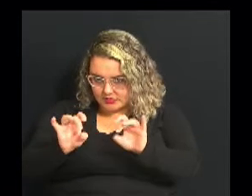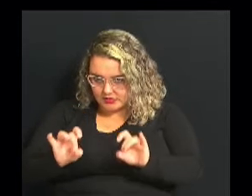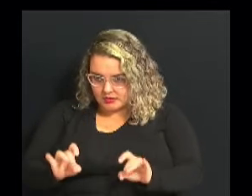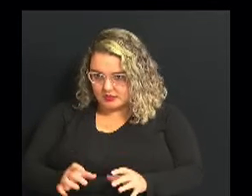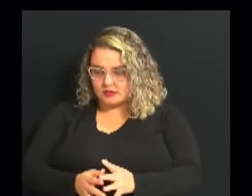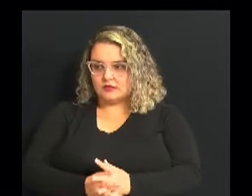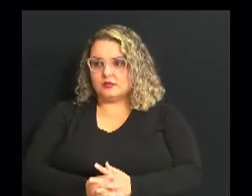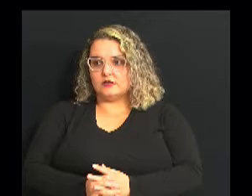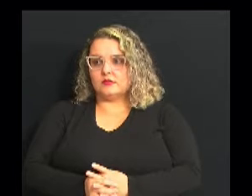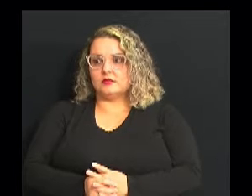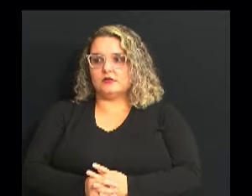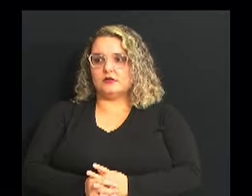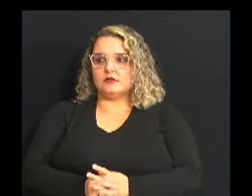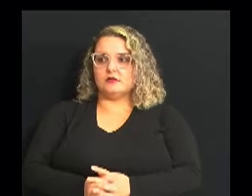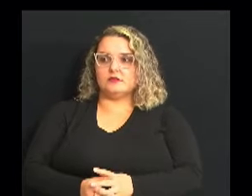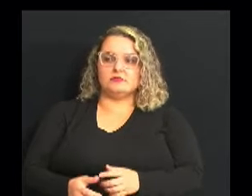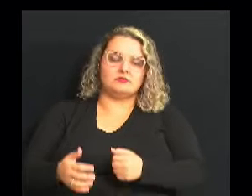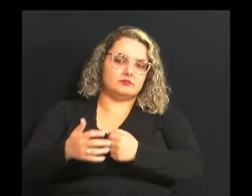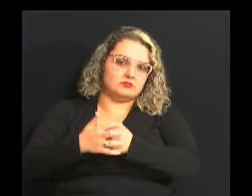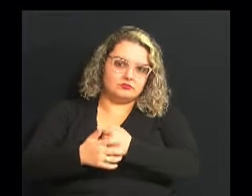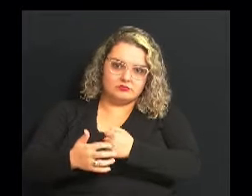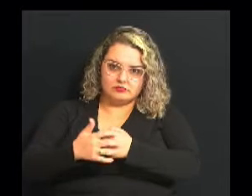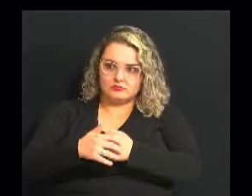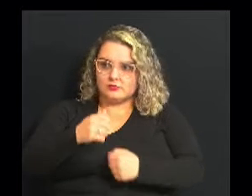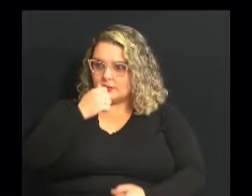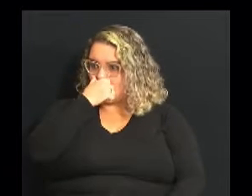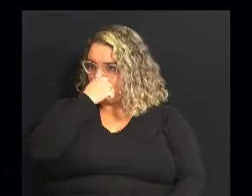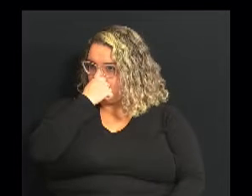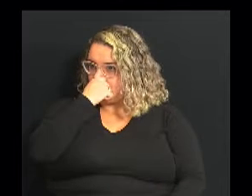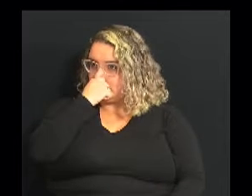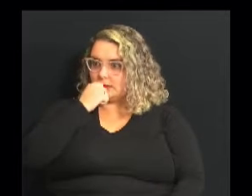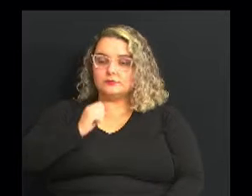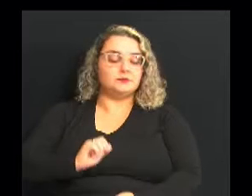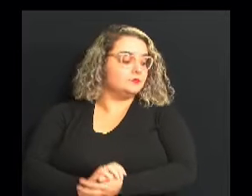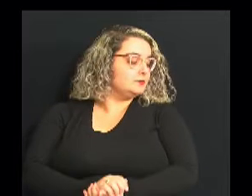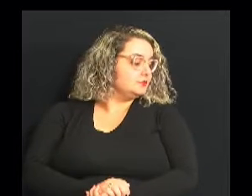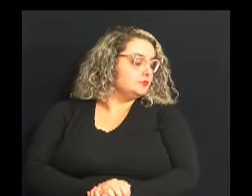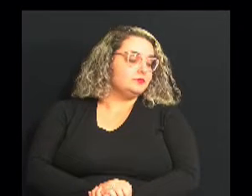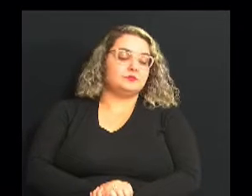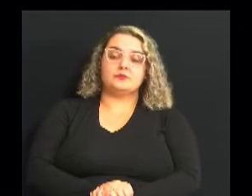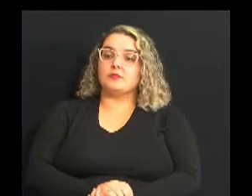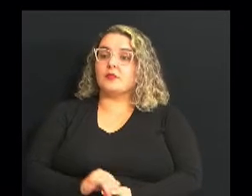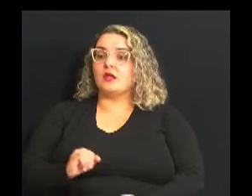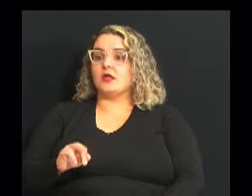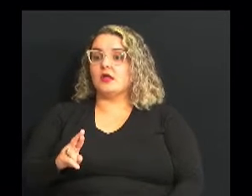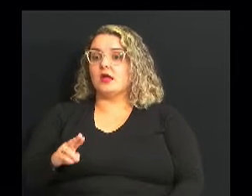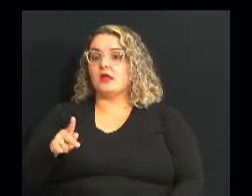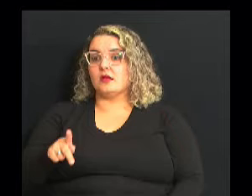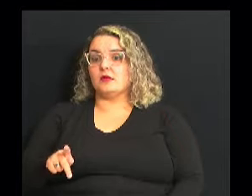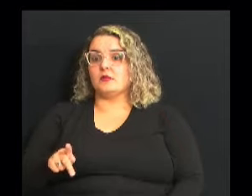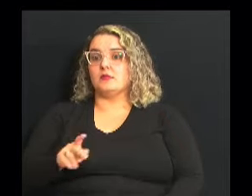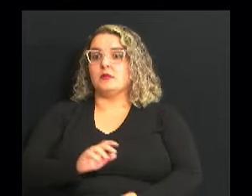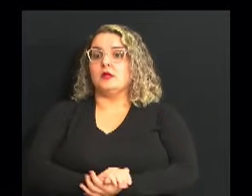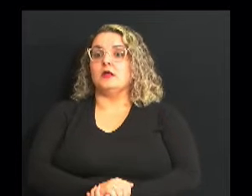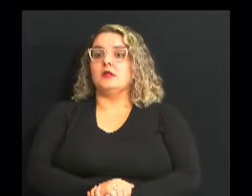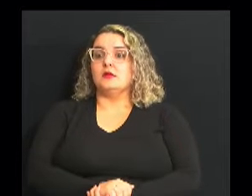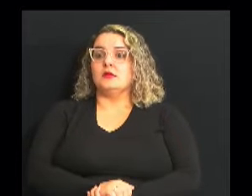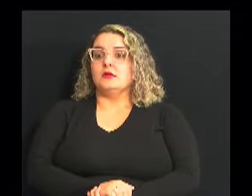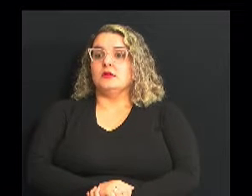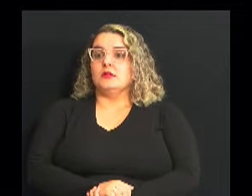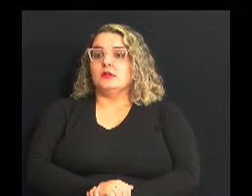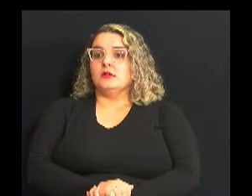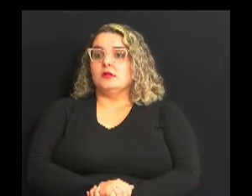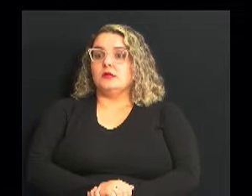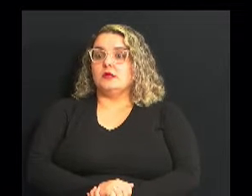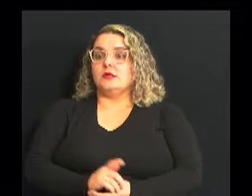de certificados digitais, e de ERP, né? De softwares integrados de gestão da casa,